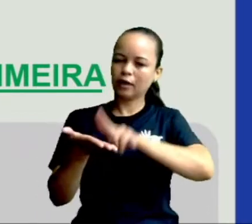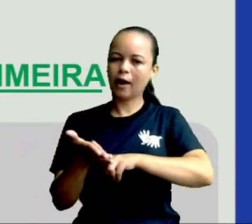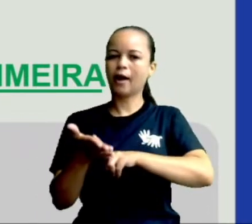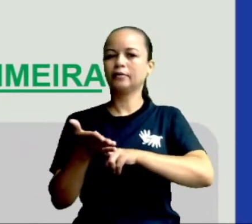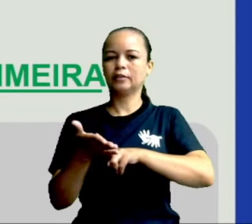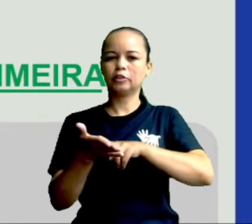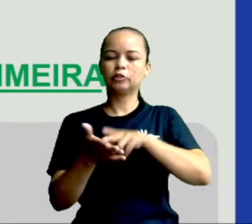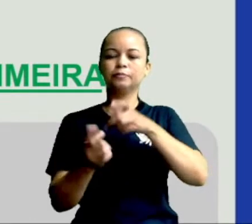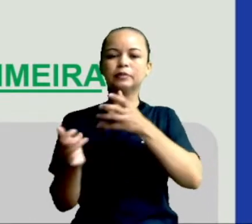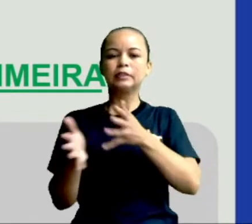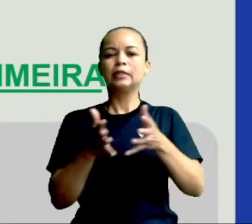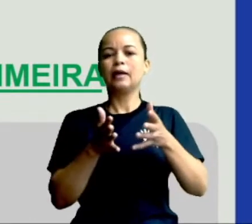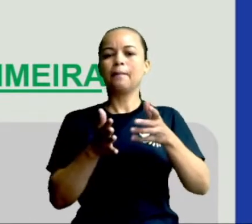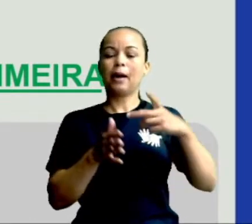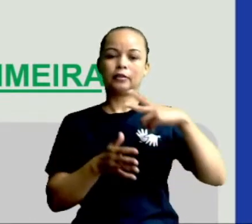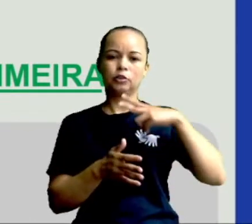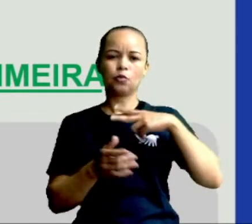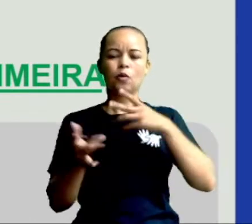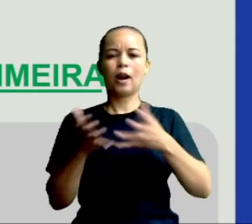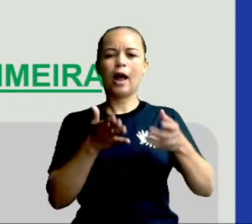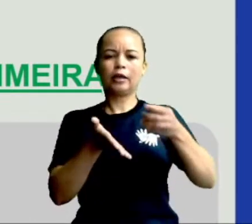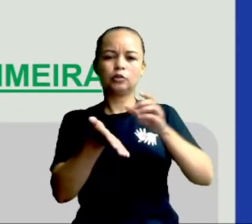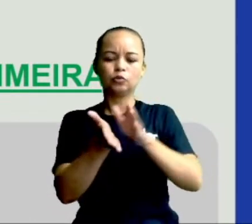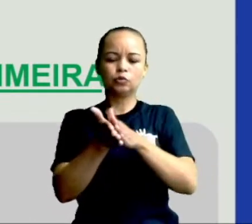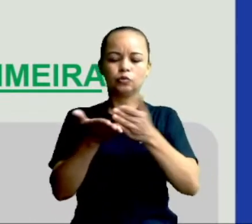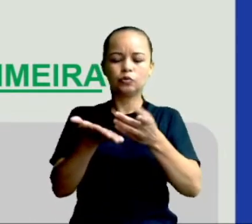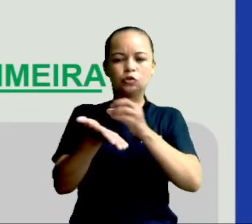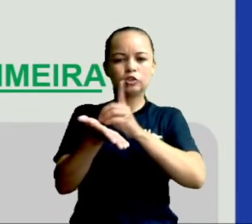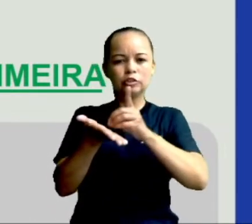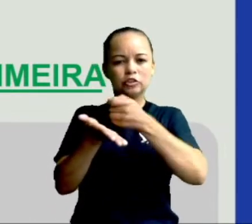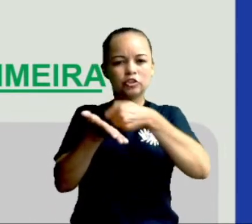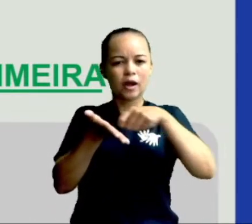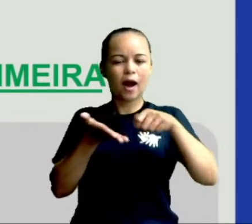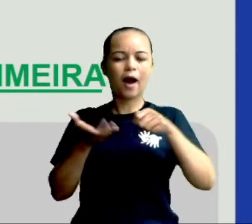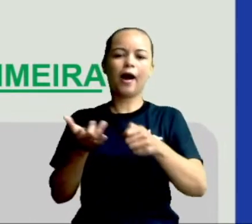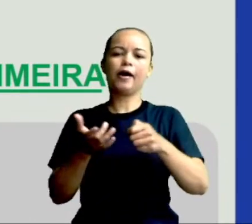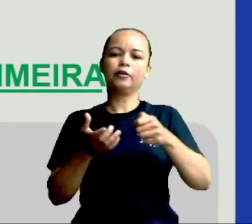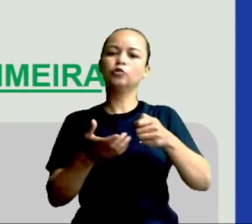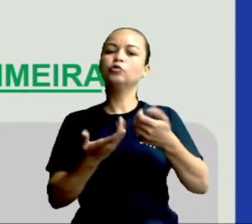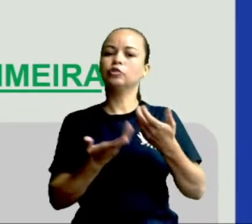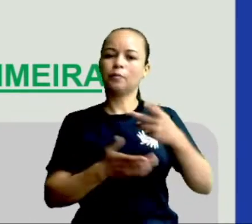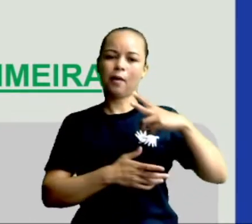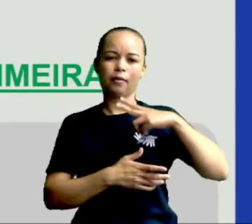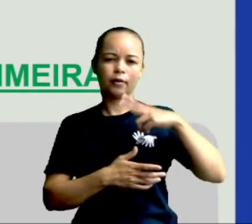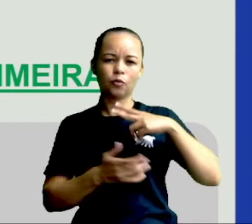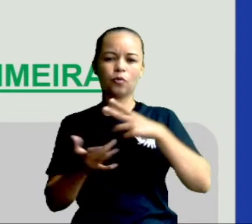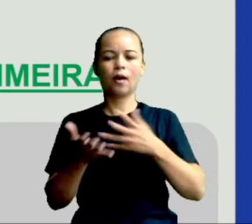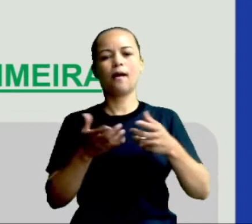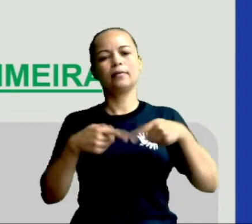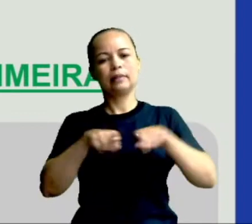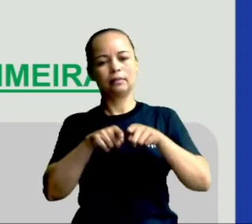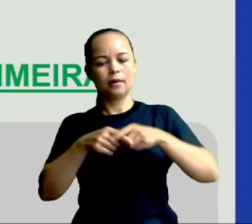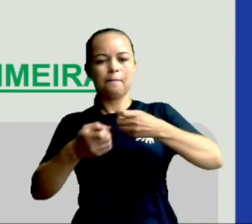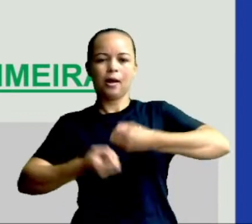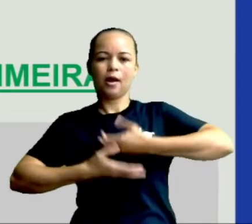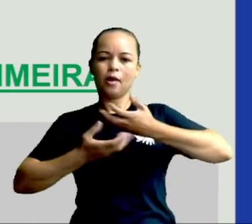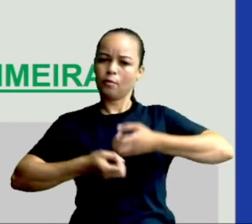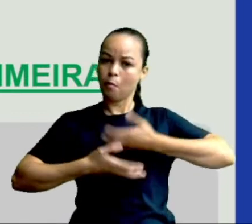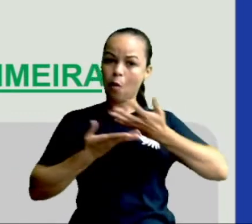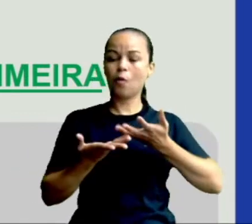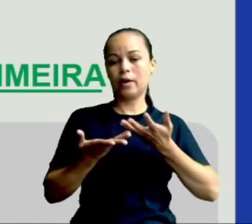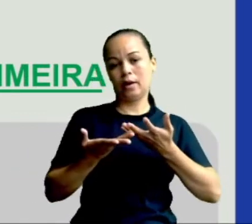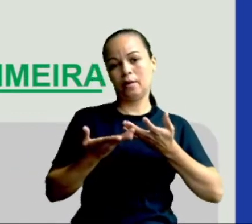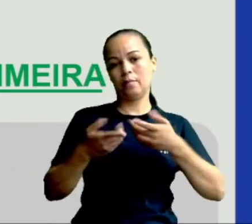pessoais, nos diários pessoais, nos textos literários, no caso dos poemas, e também